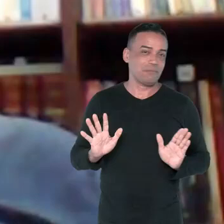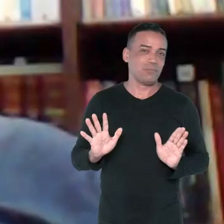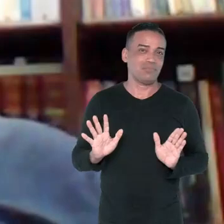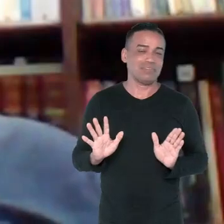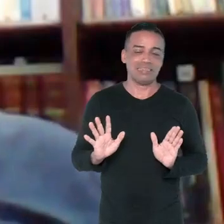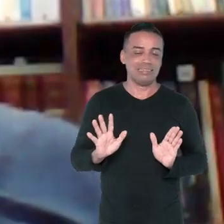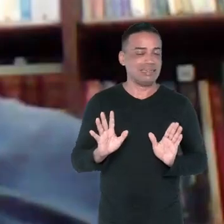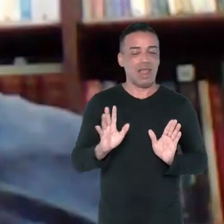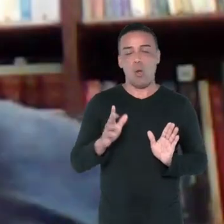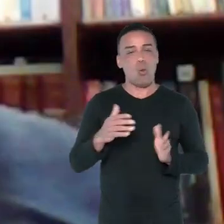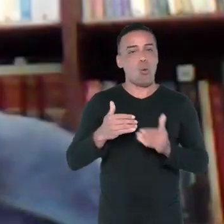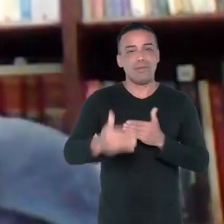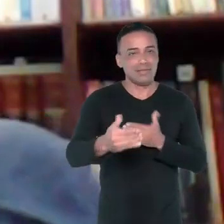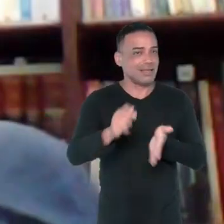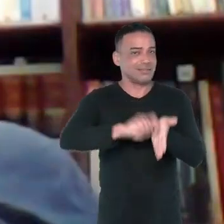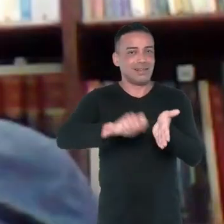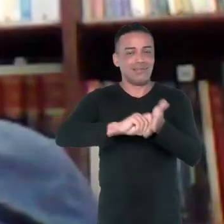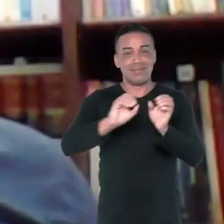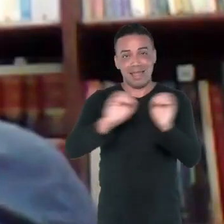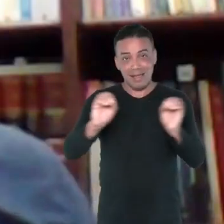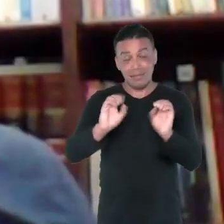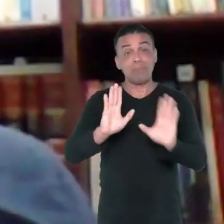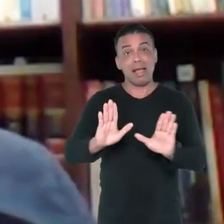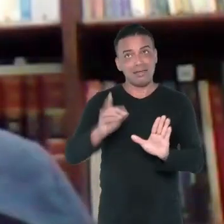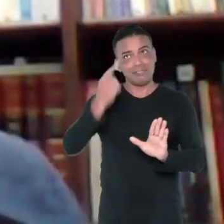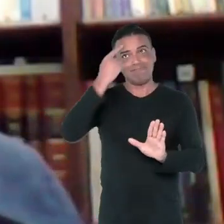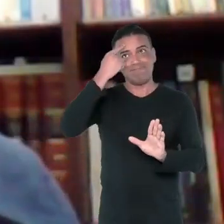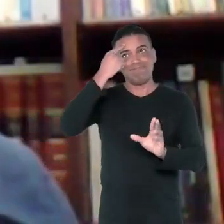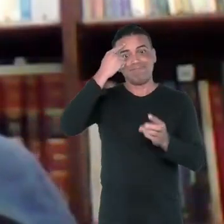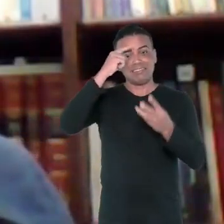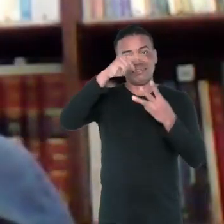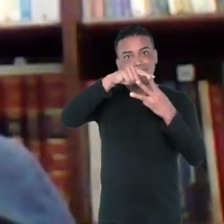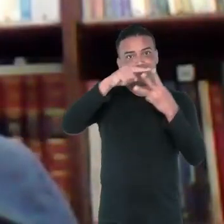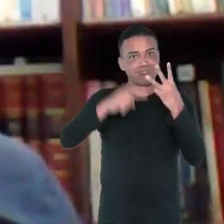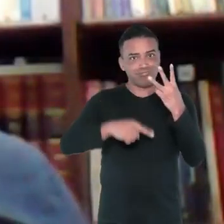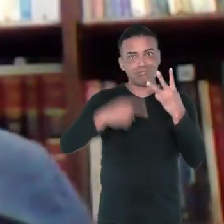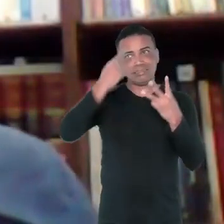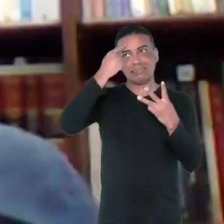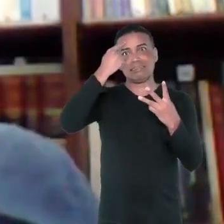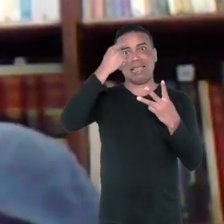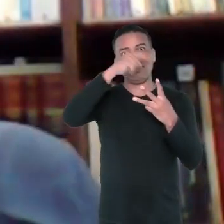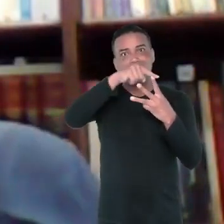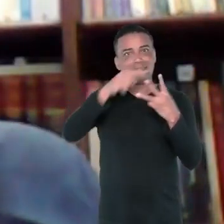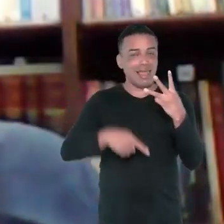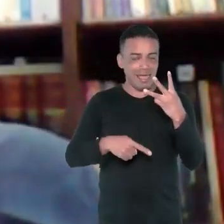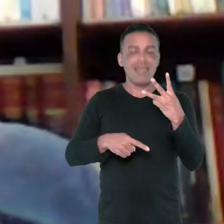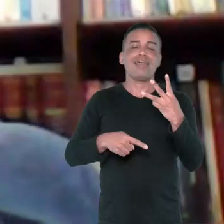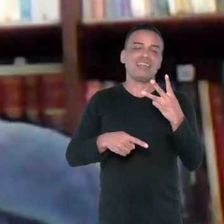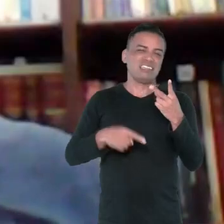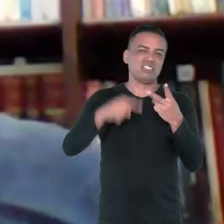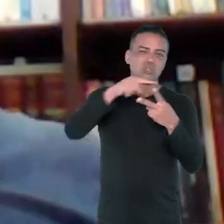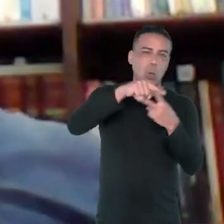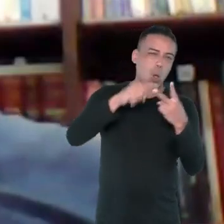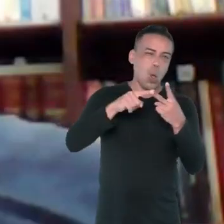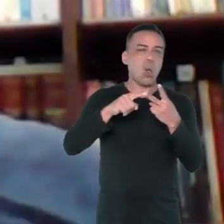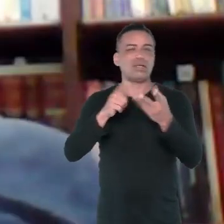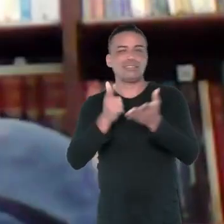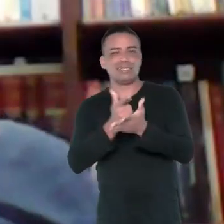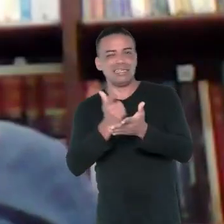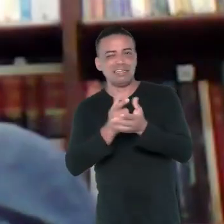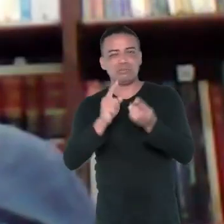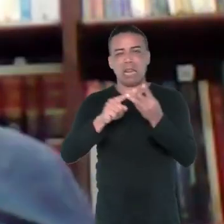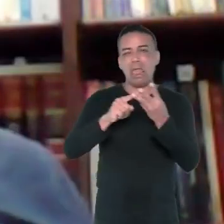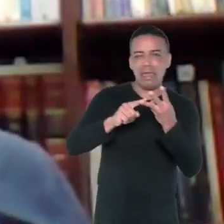nem em rascunho. Mas eu já tenho ideias para uns dois outros livros,